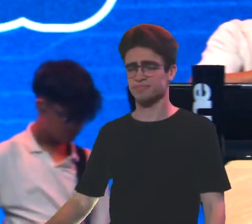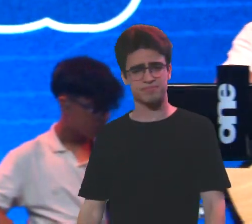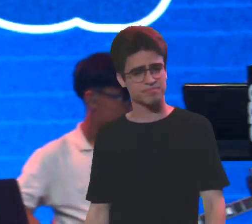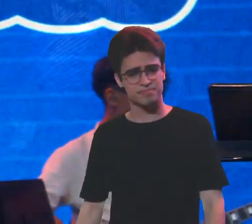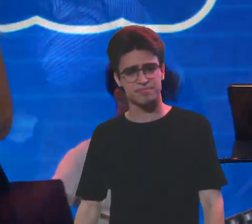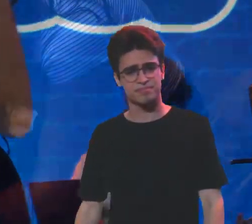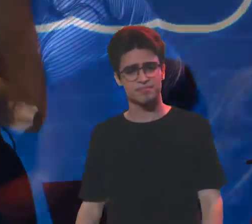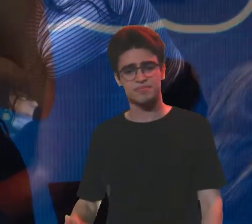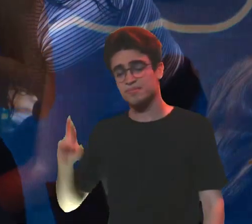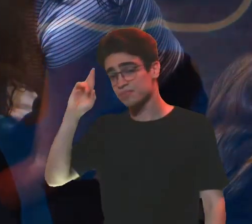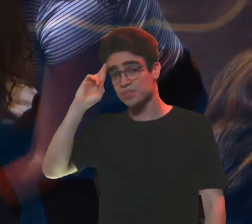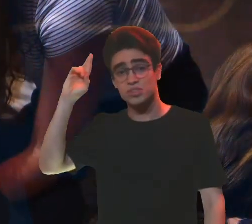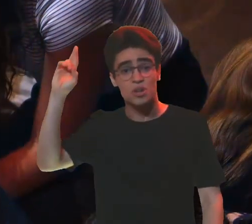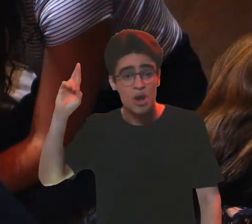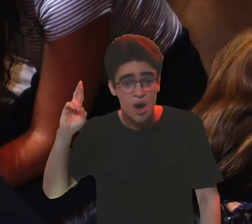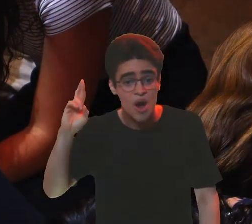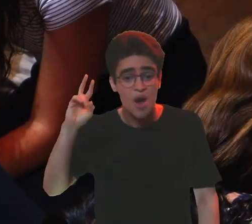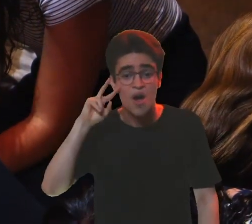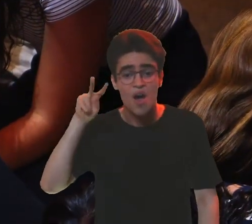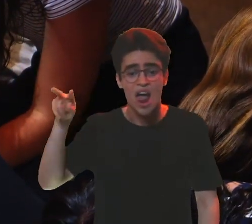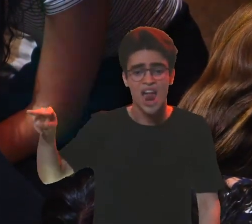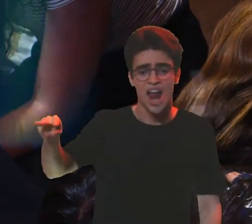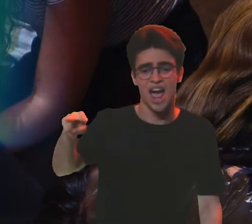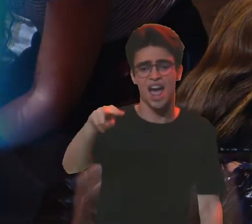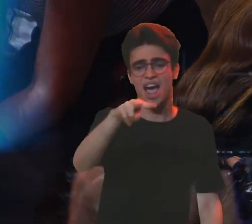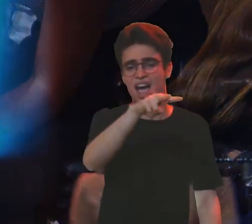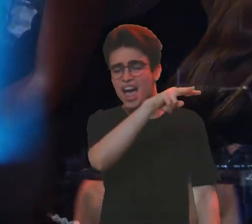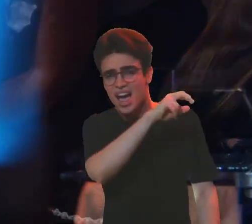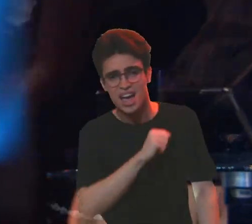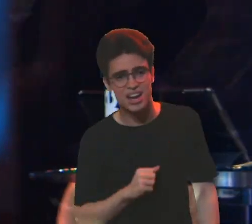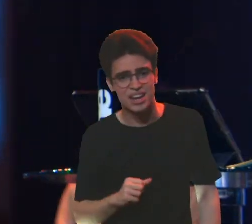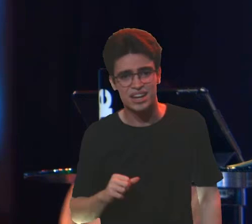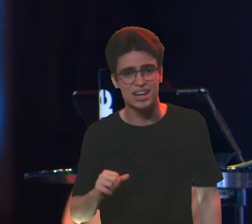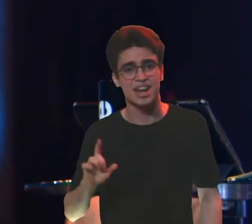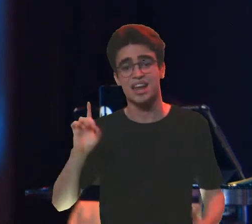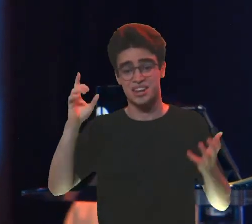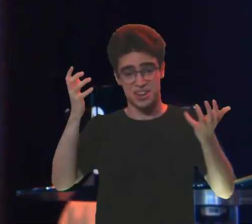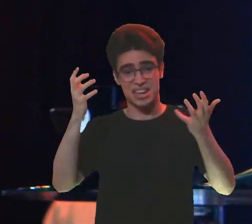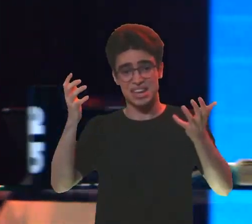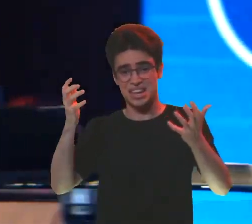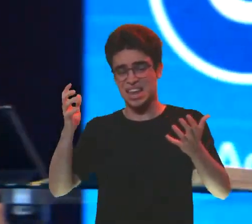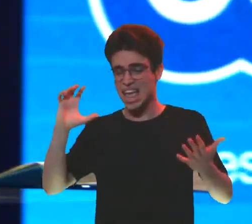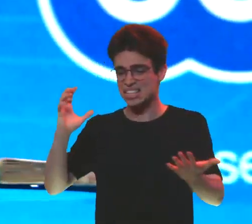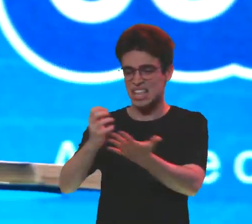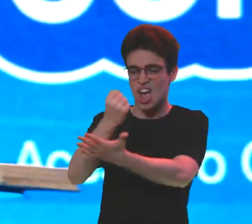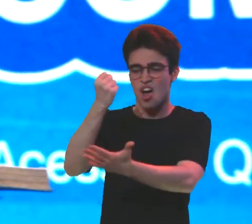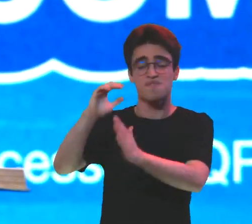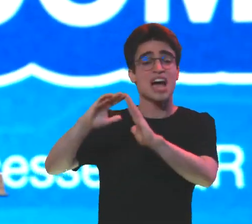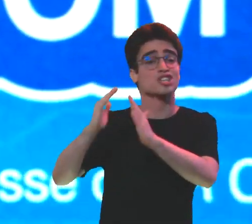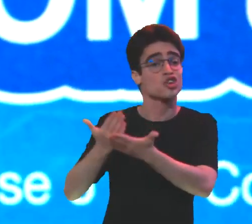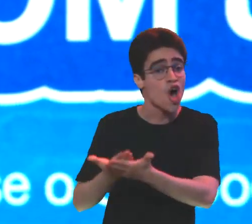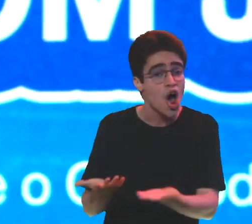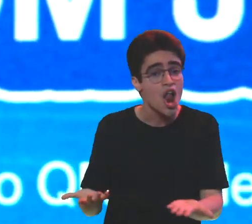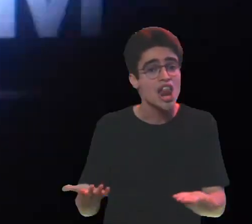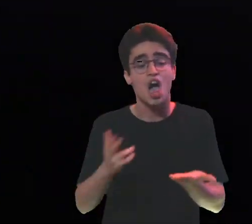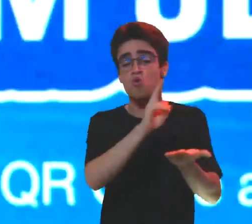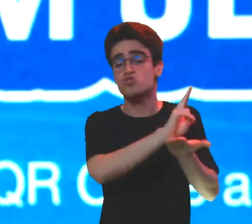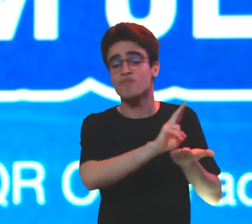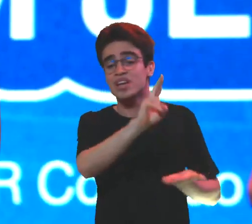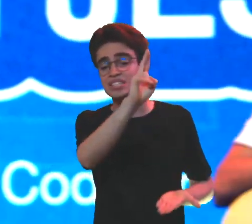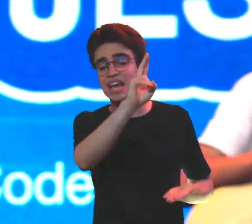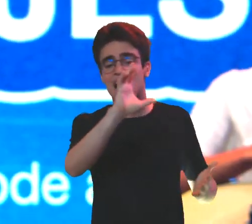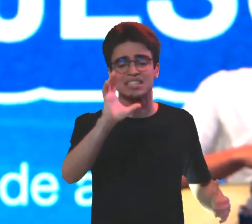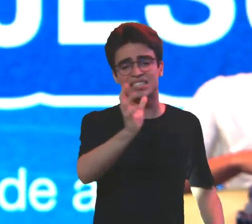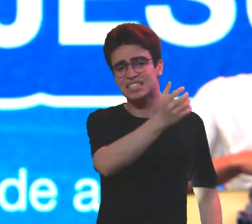quando o Senhor olhar para cá e Ele quiser resgatar escolas inteiras,